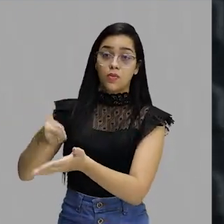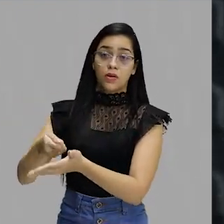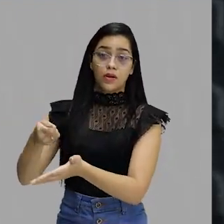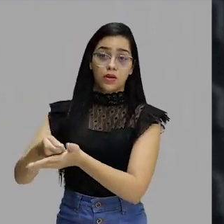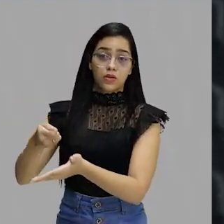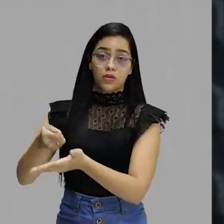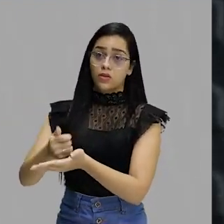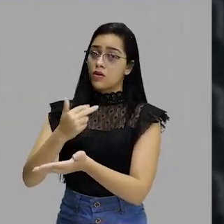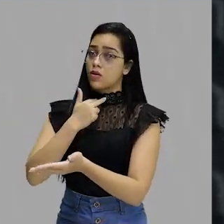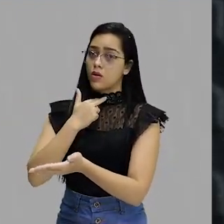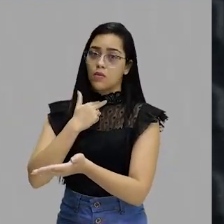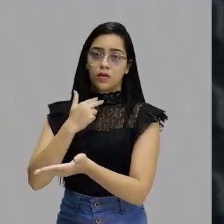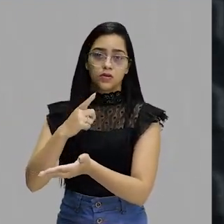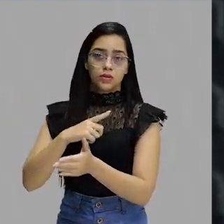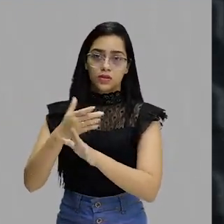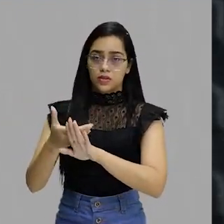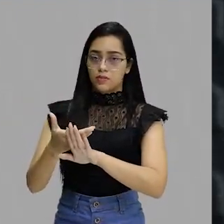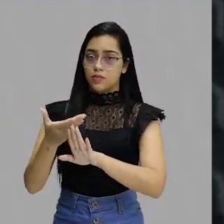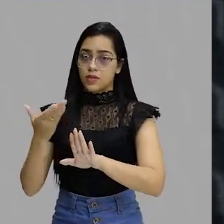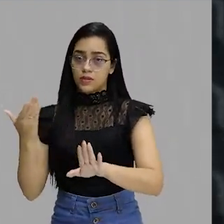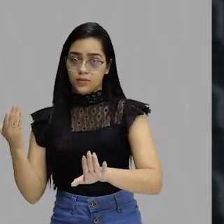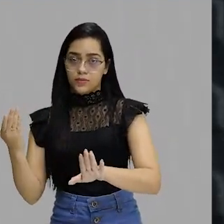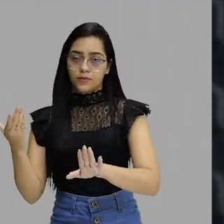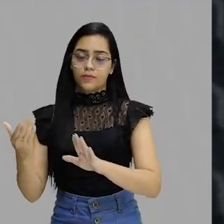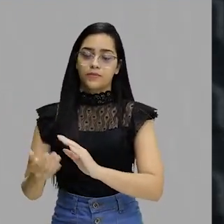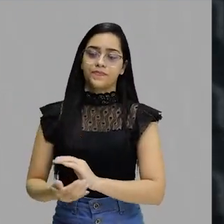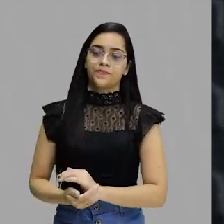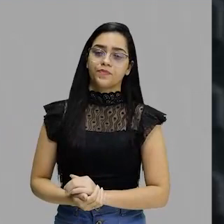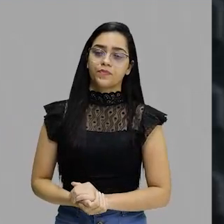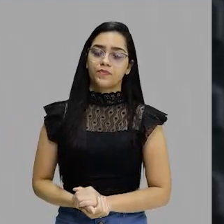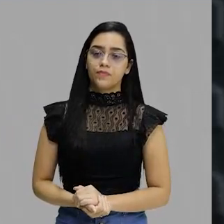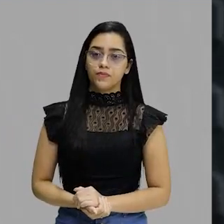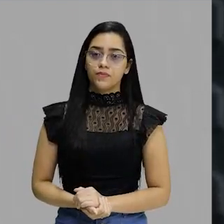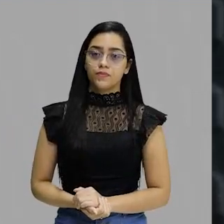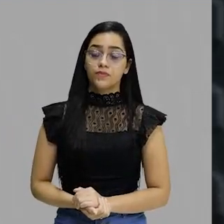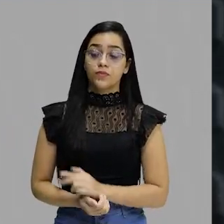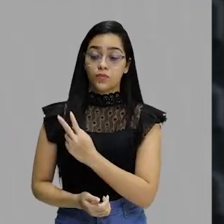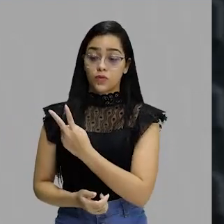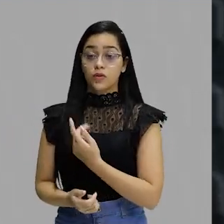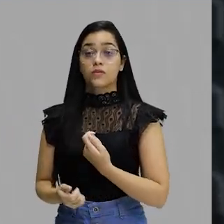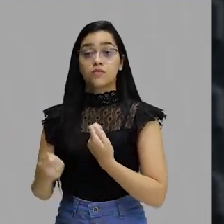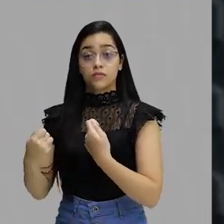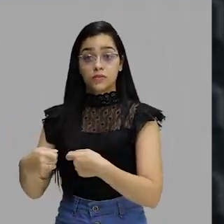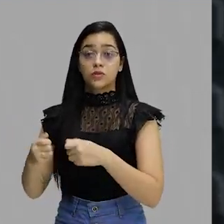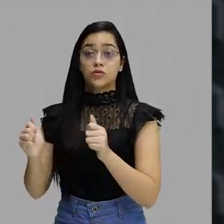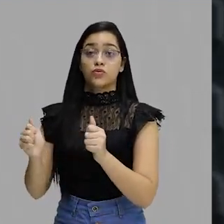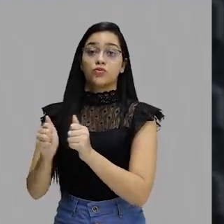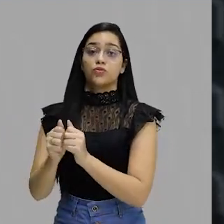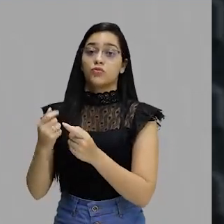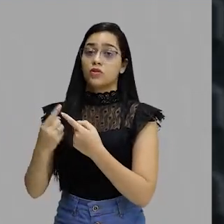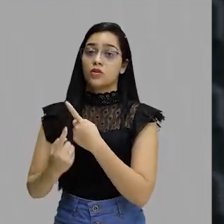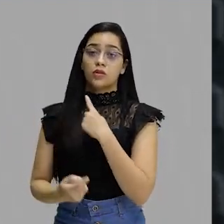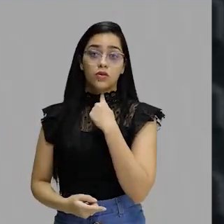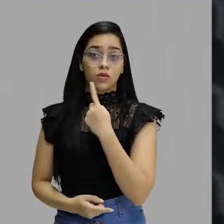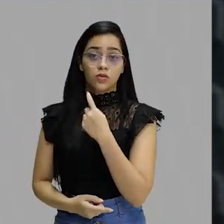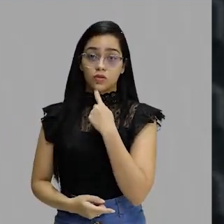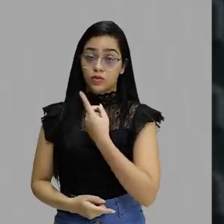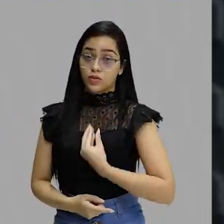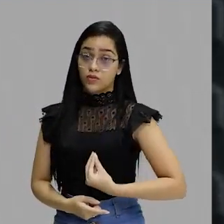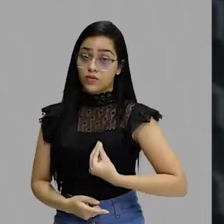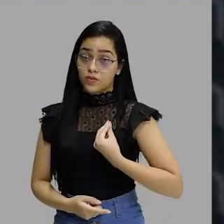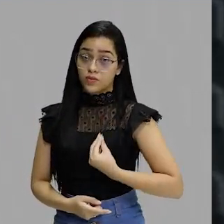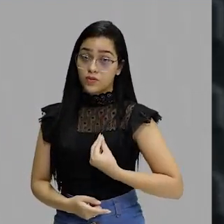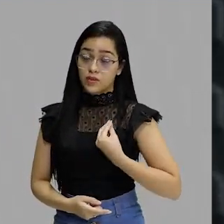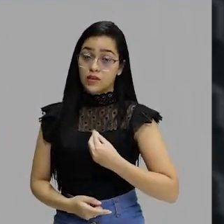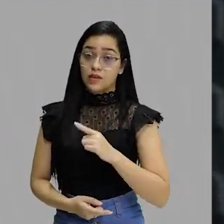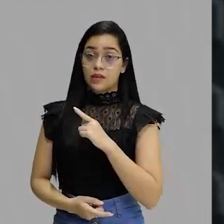não pode haver a separação entre o fungo e entre a alga. Os dois têm que estar juntos, porque senão eles não conseguem sobreviver. Aí